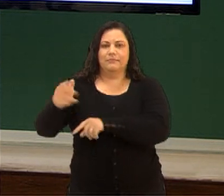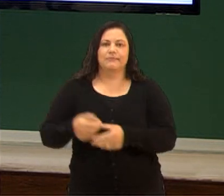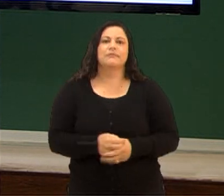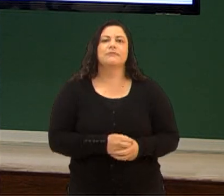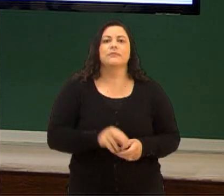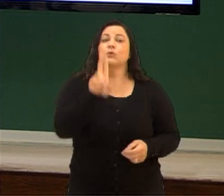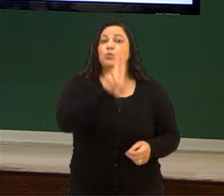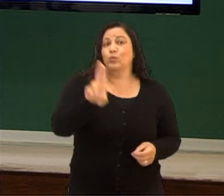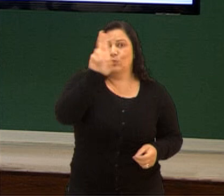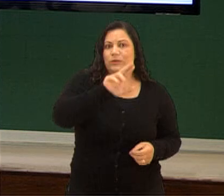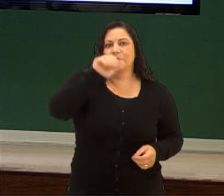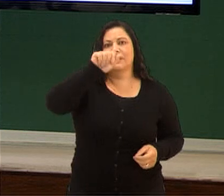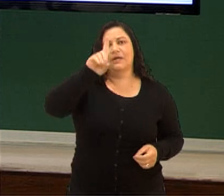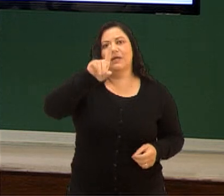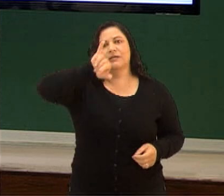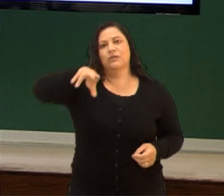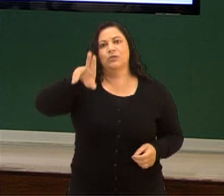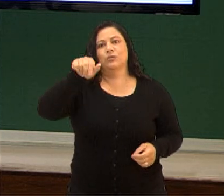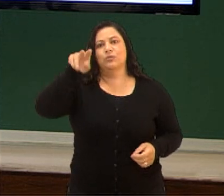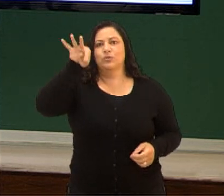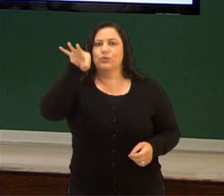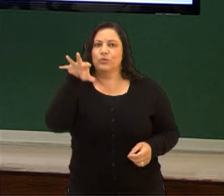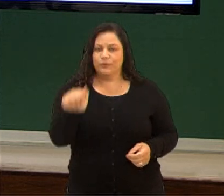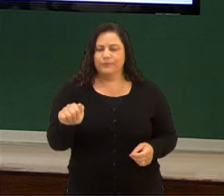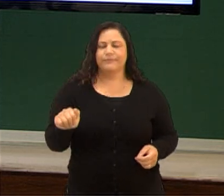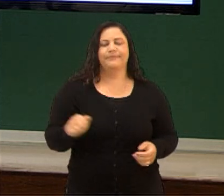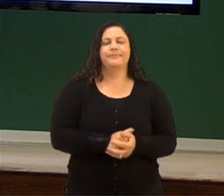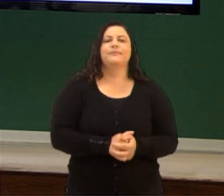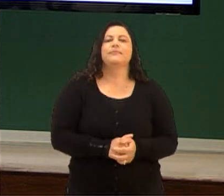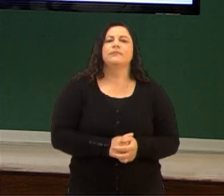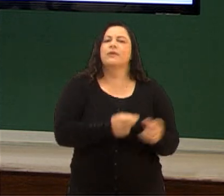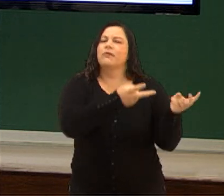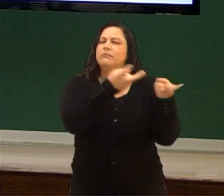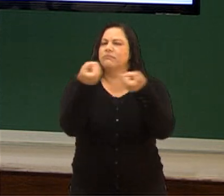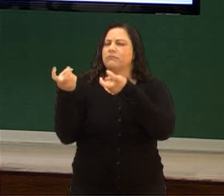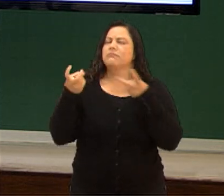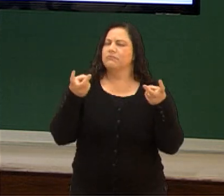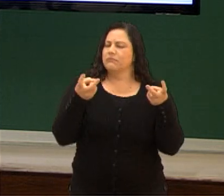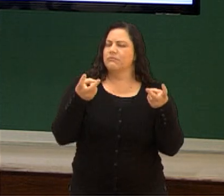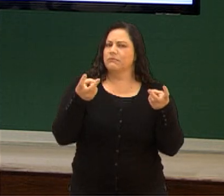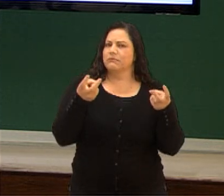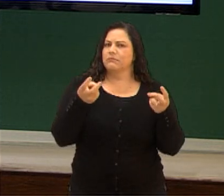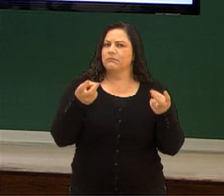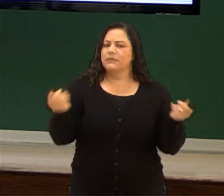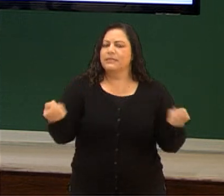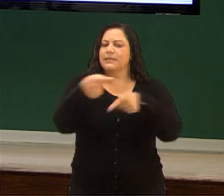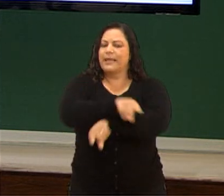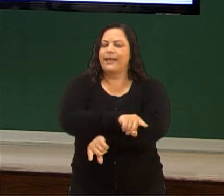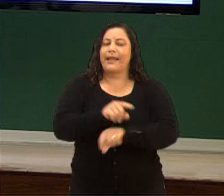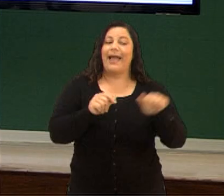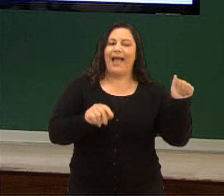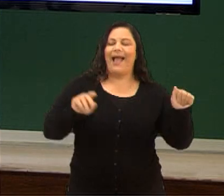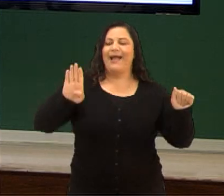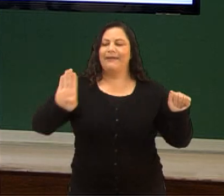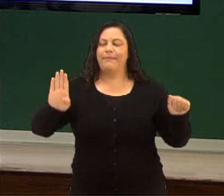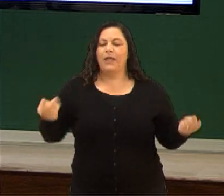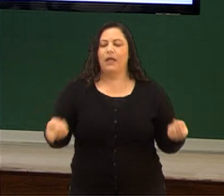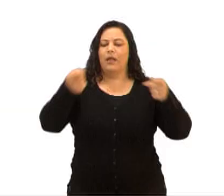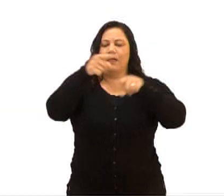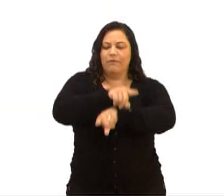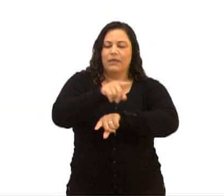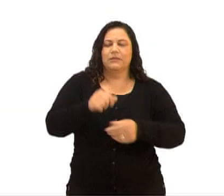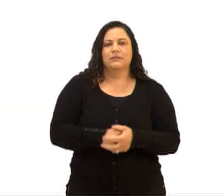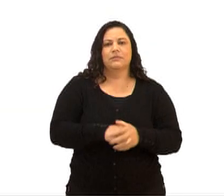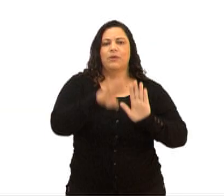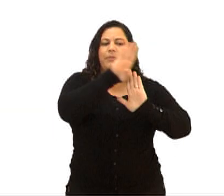o método da matriz adjunta. Vou verificar se A é a inversa da B. Como? Vamos todos aqueles passos.